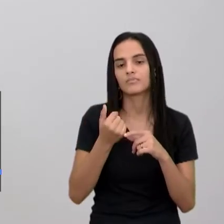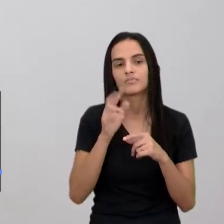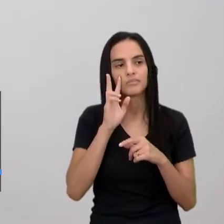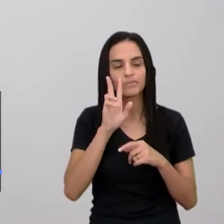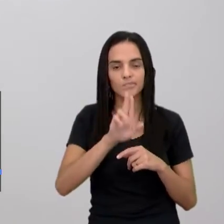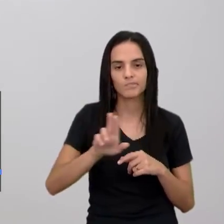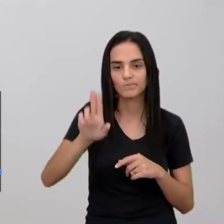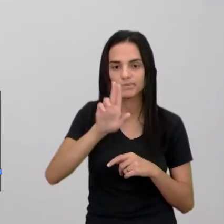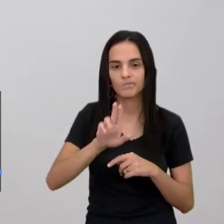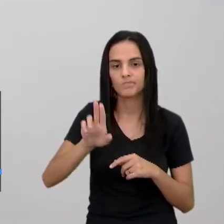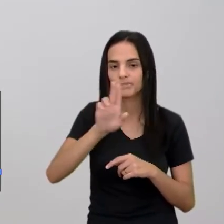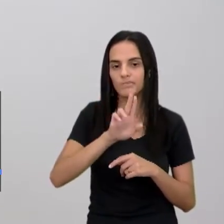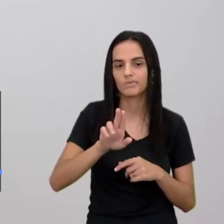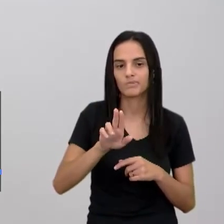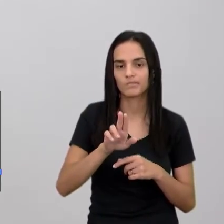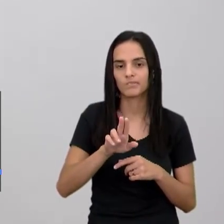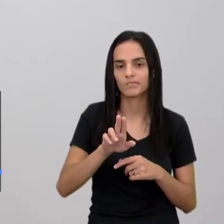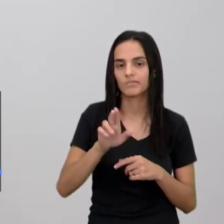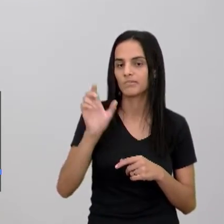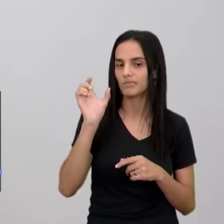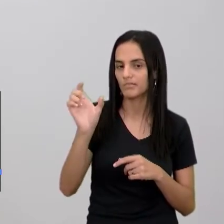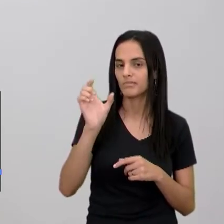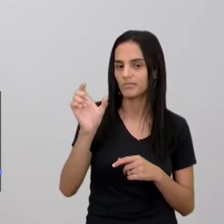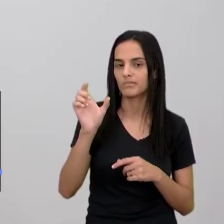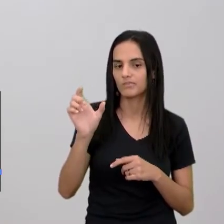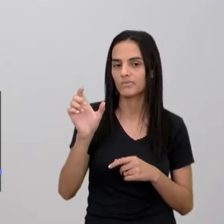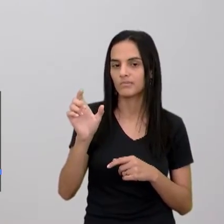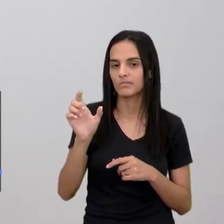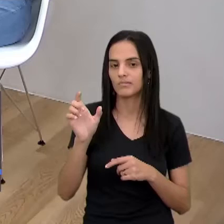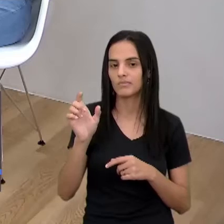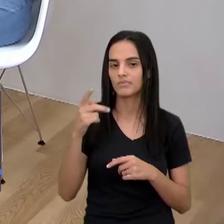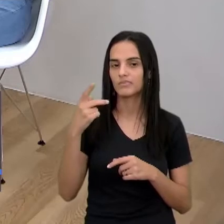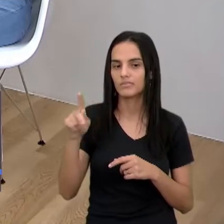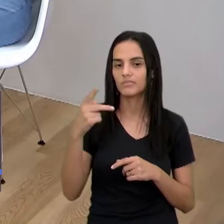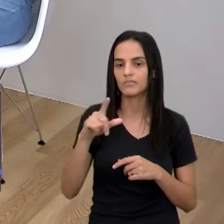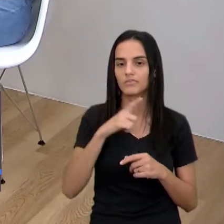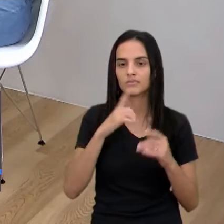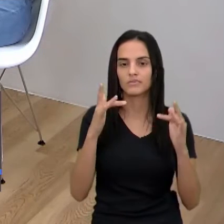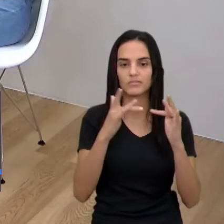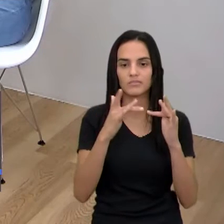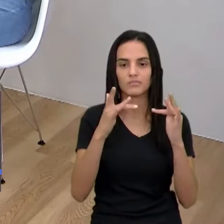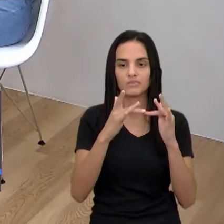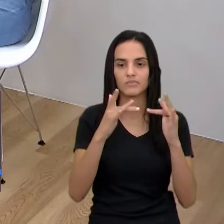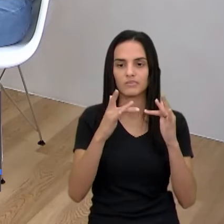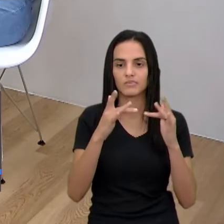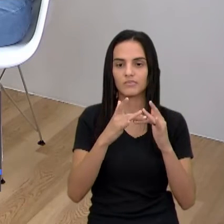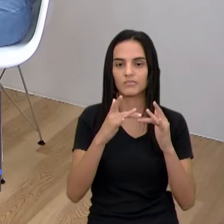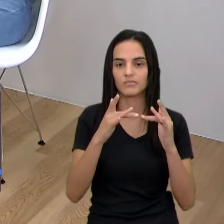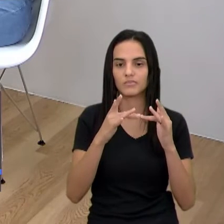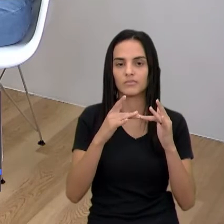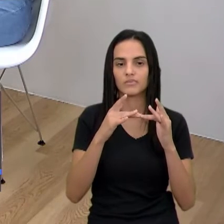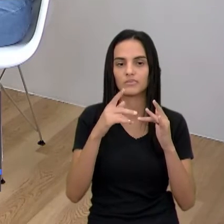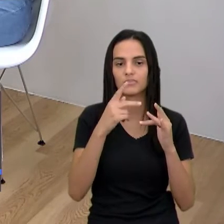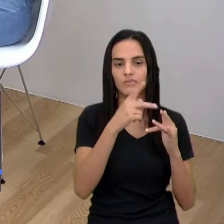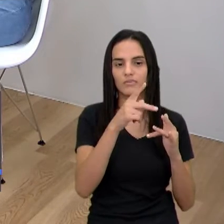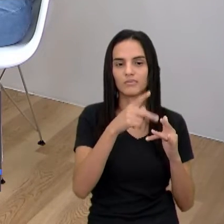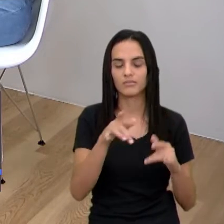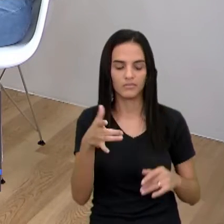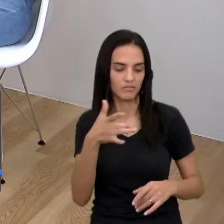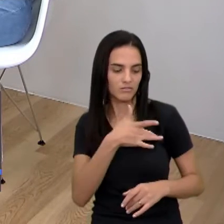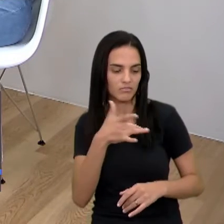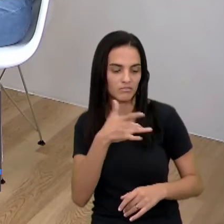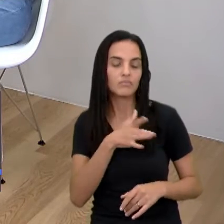eles usam uma expressão de pânico. Quando eles têm contato com essa expressão, eles demonstram um medo